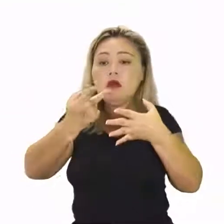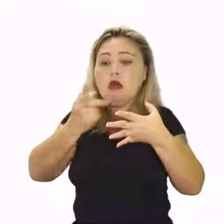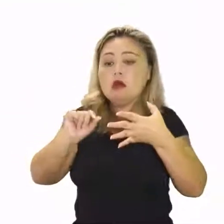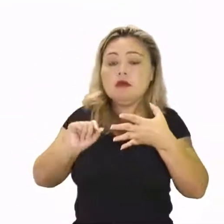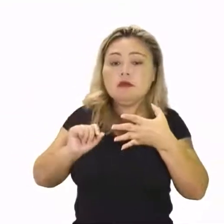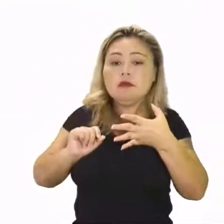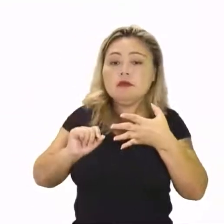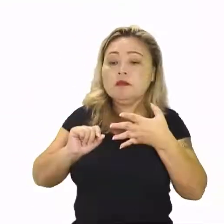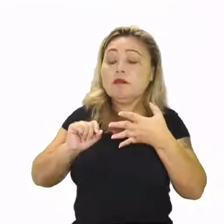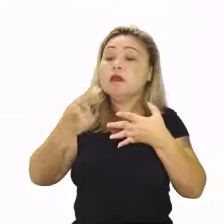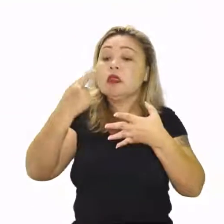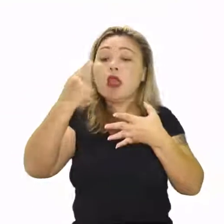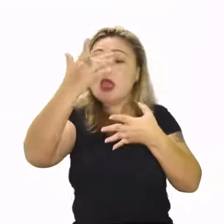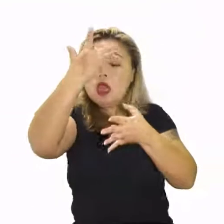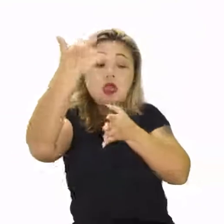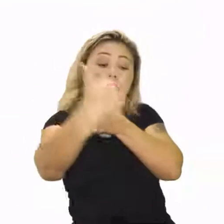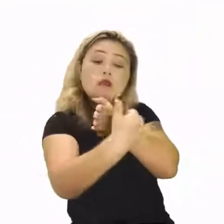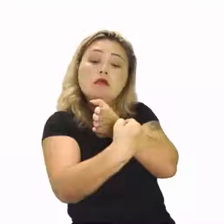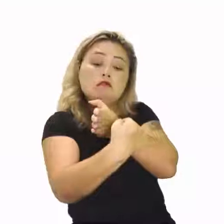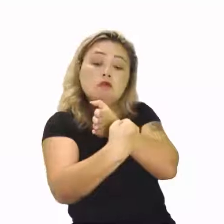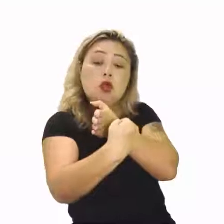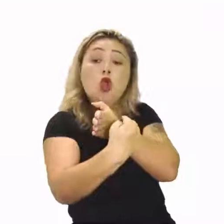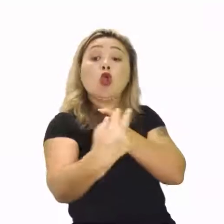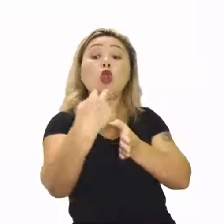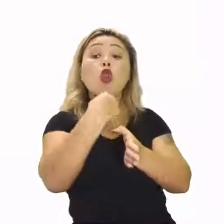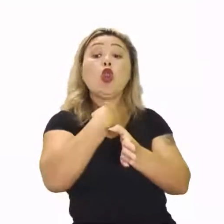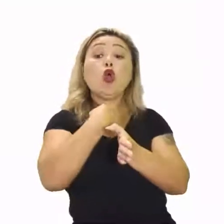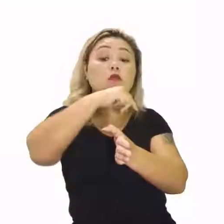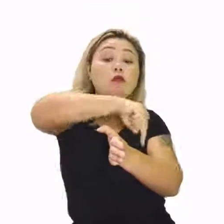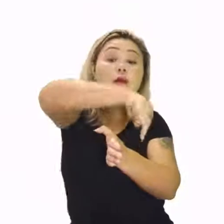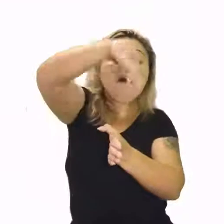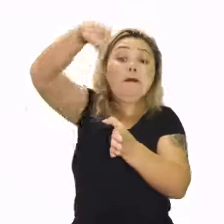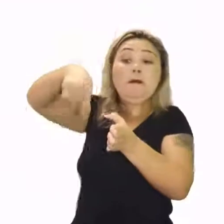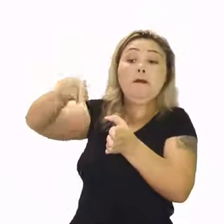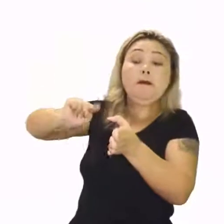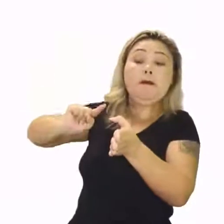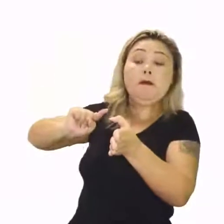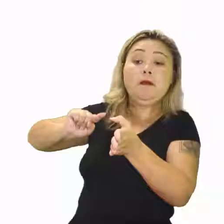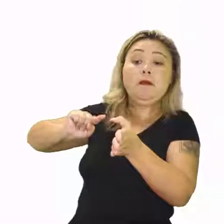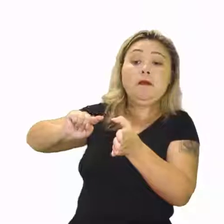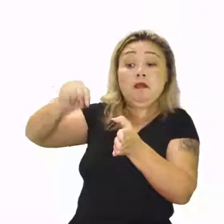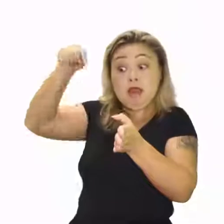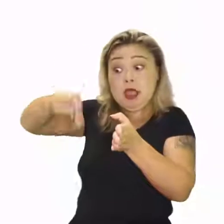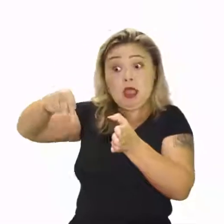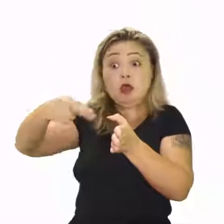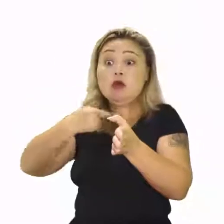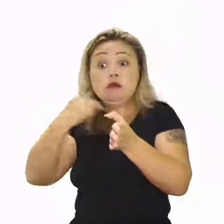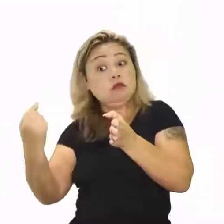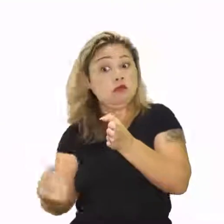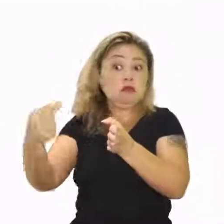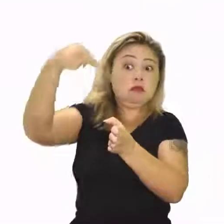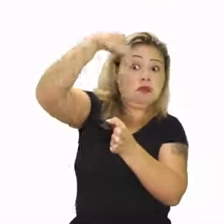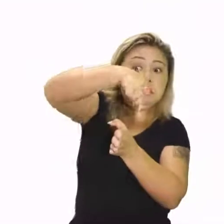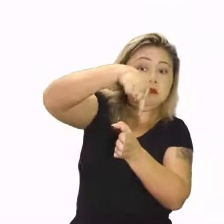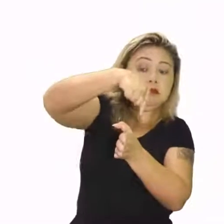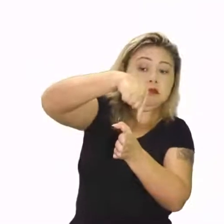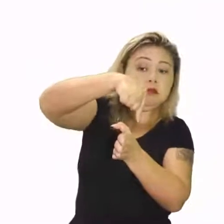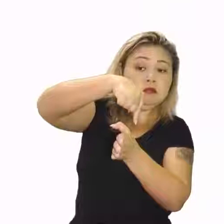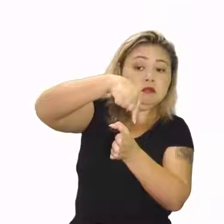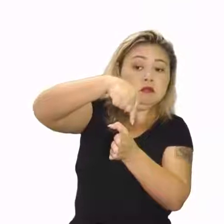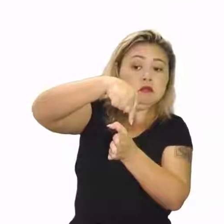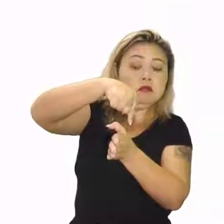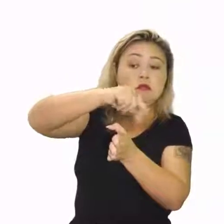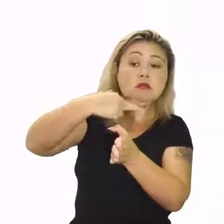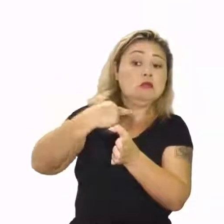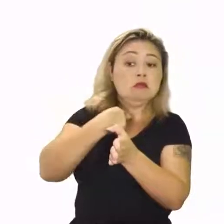dizer, quem está aqui não passa mais para esse lado. E quem desse lado não passa mais para esse